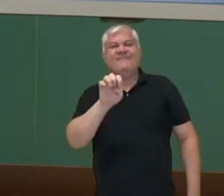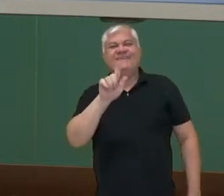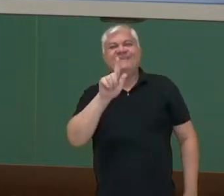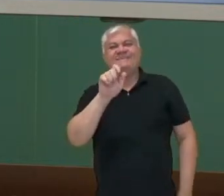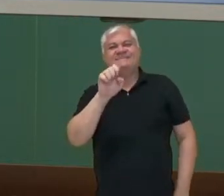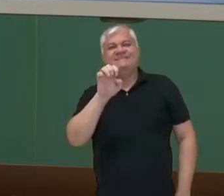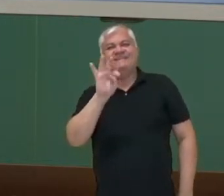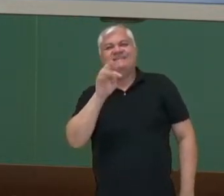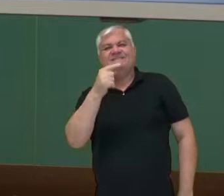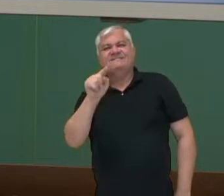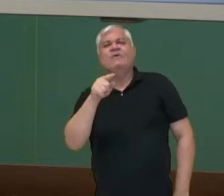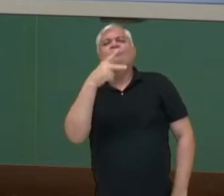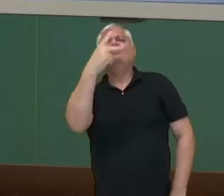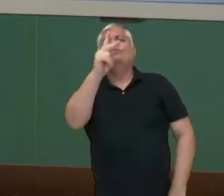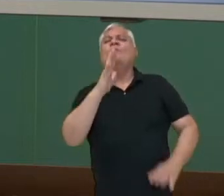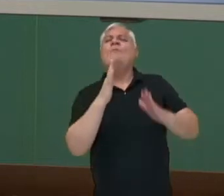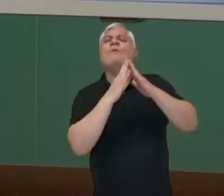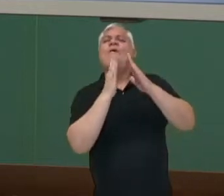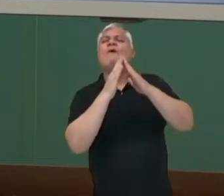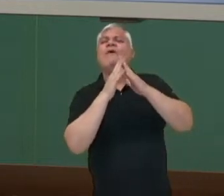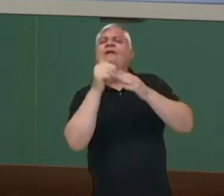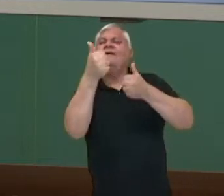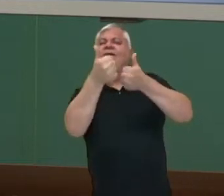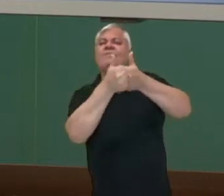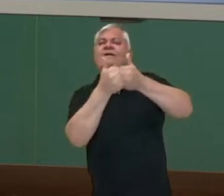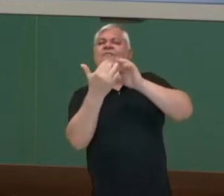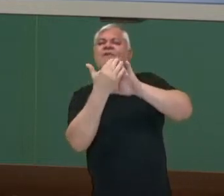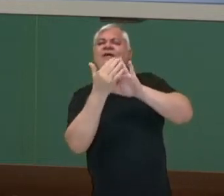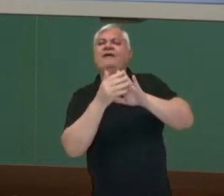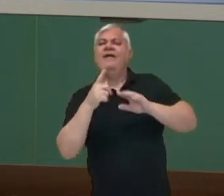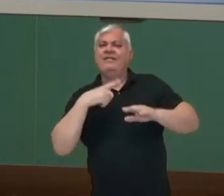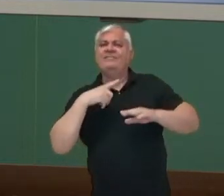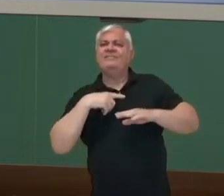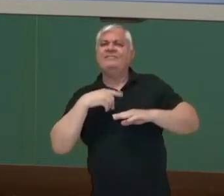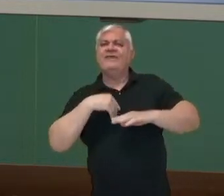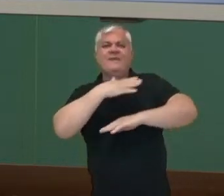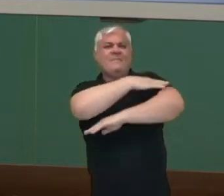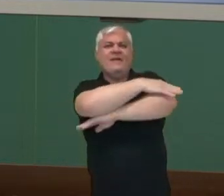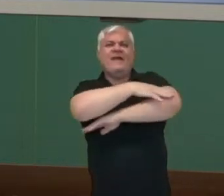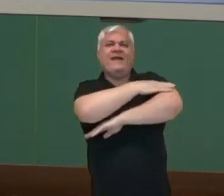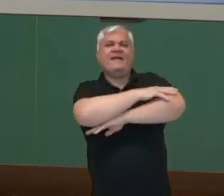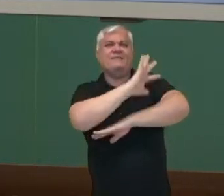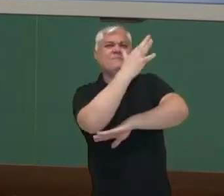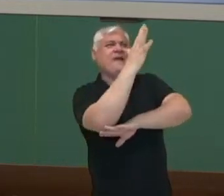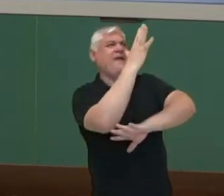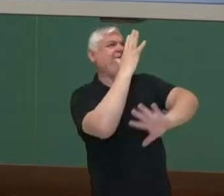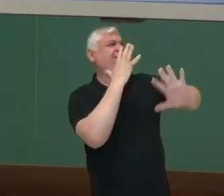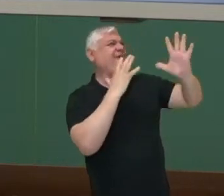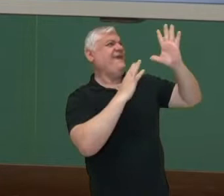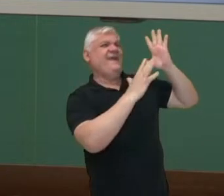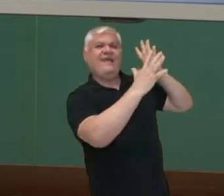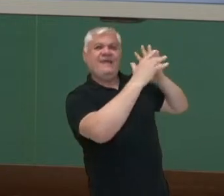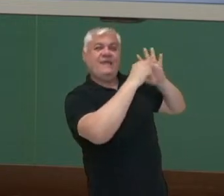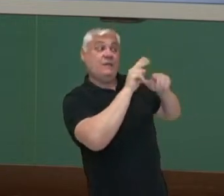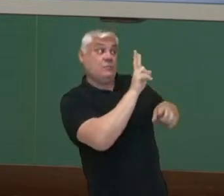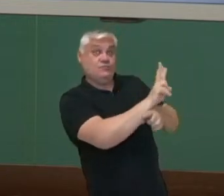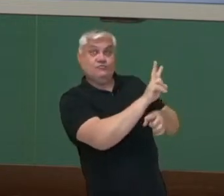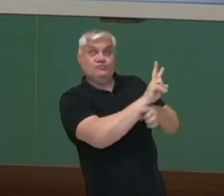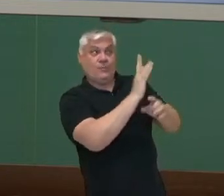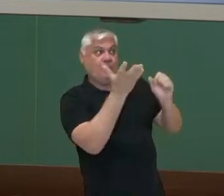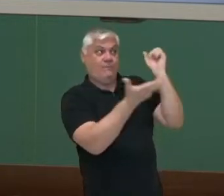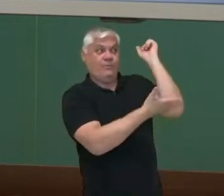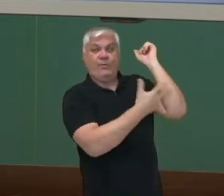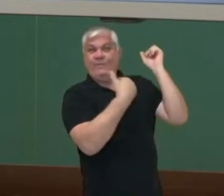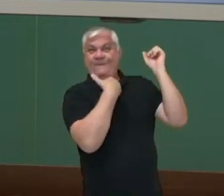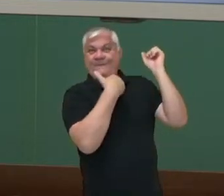olhar próximo do teu local de vivência, se você tem parques com muitas árvores, que você sabe que são áreas de preservação,